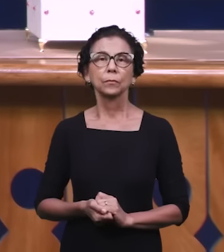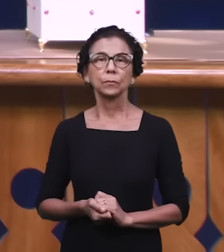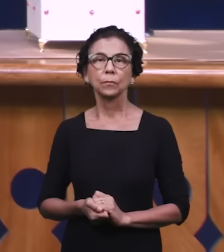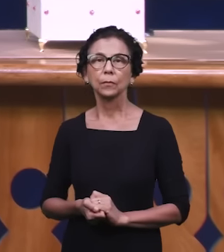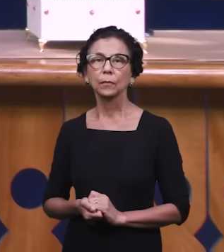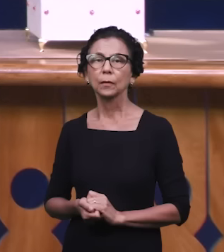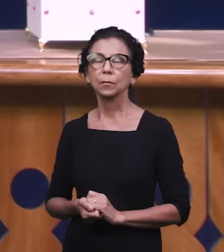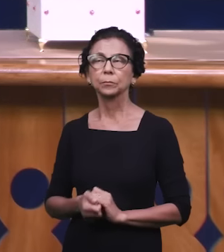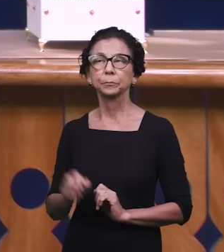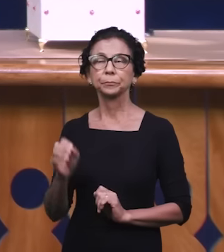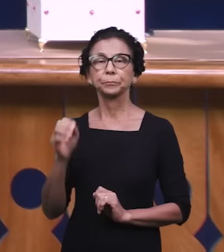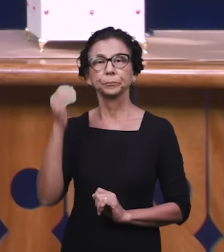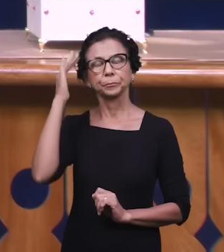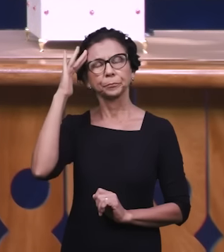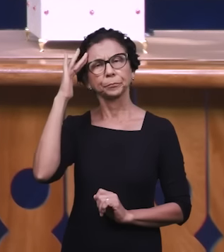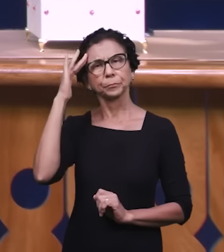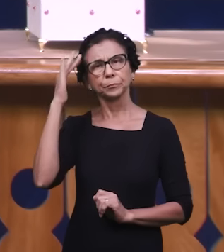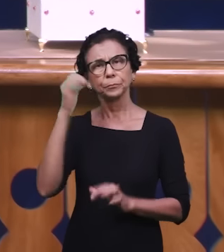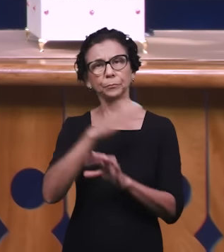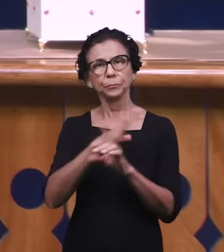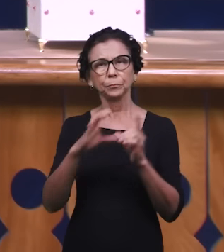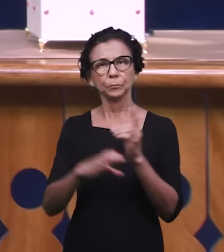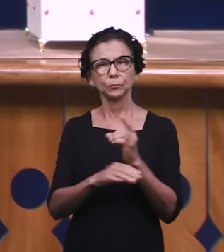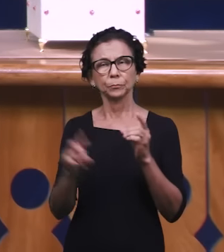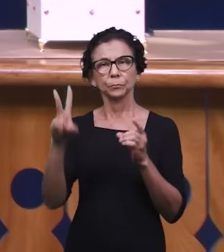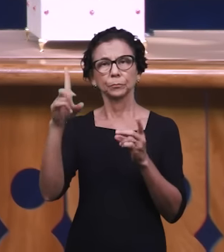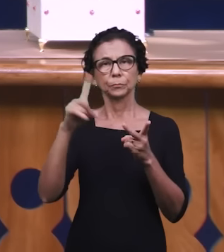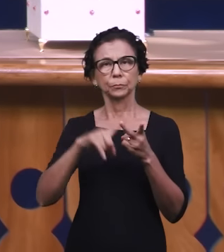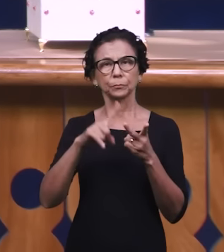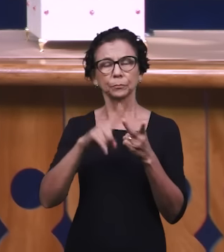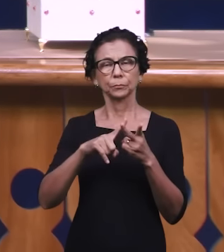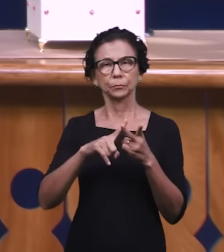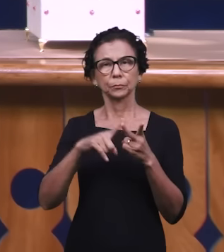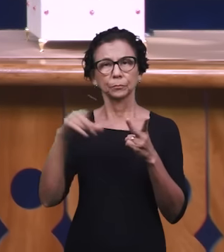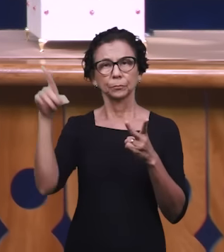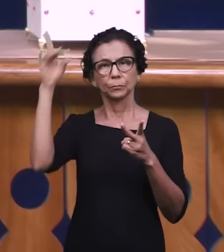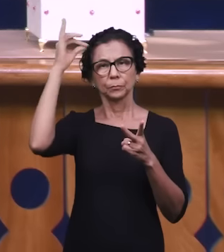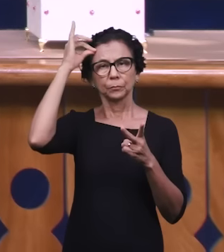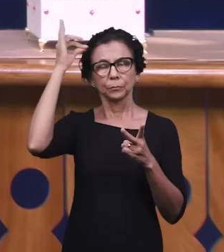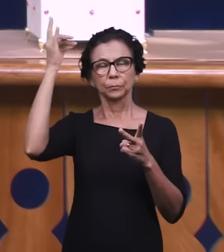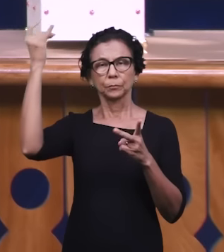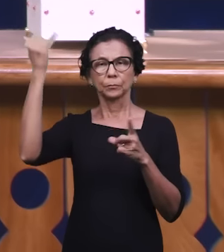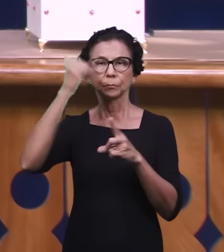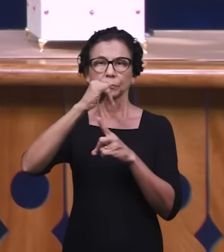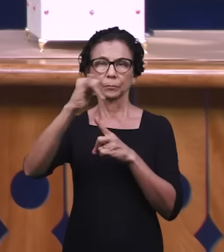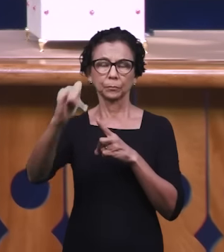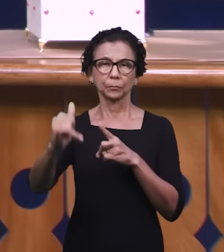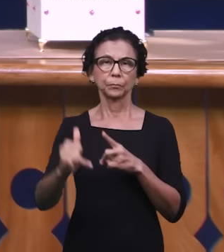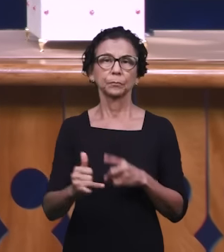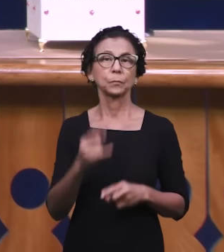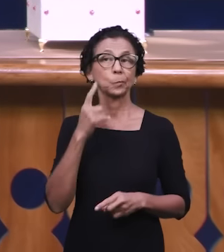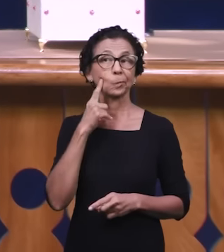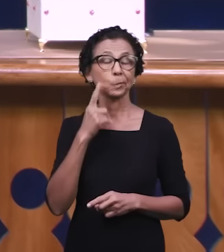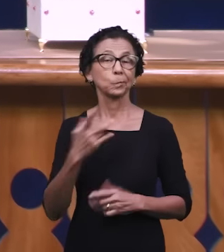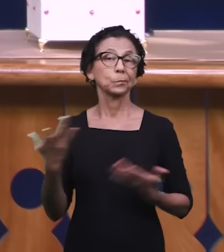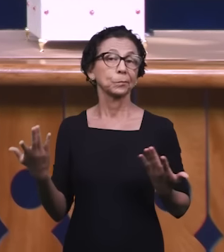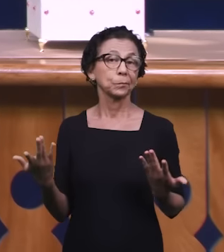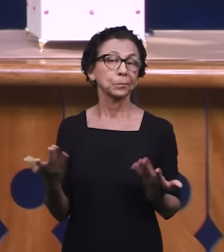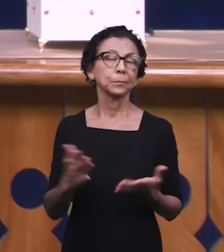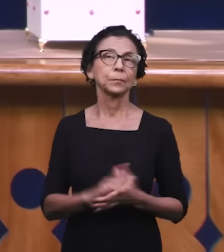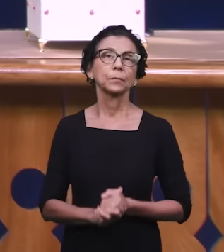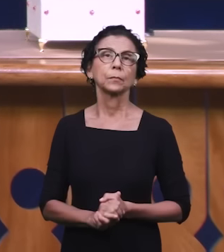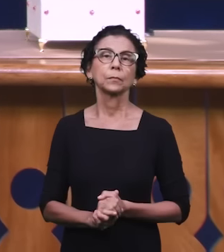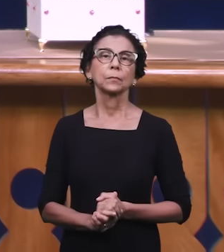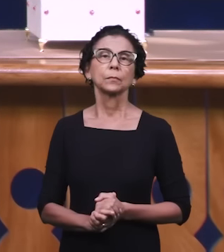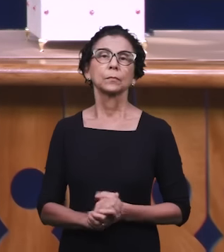de profecia, nós podemos entender hoje a situação do momento profético que nós estamos vivendo. Por quê? Porque nós estamos